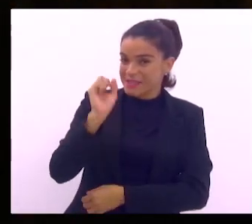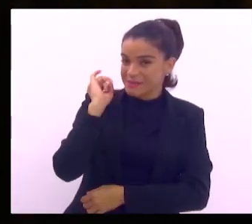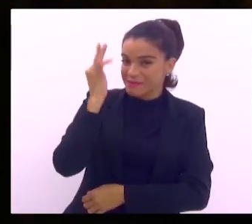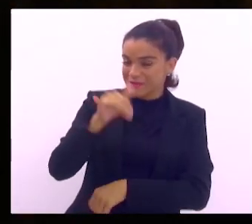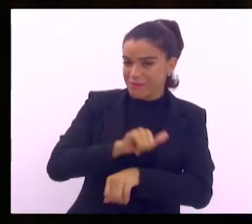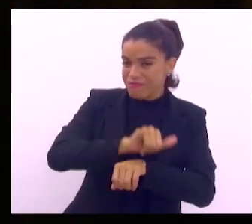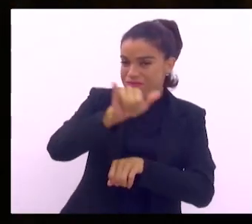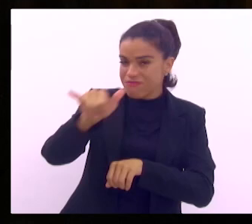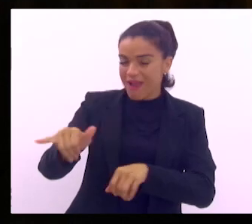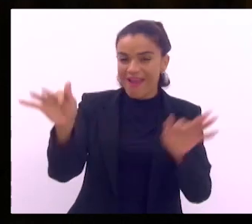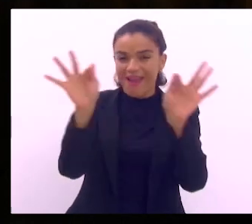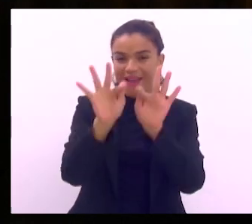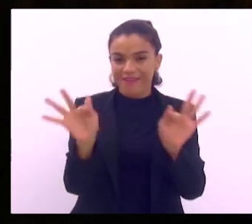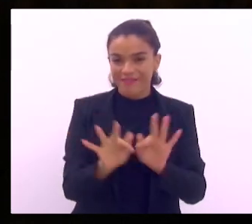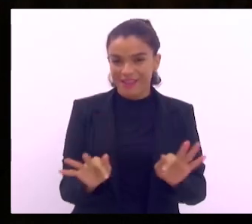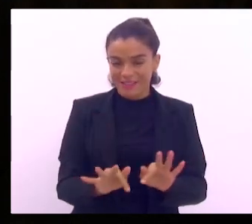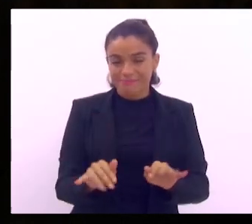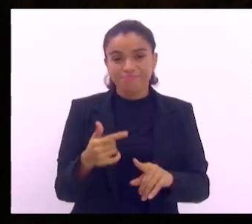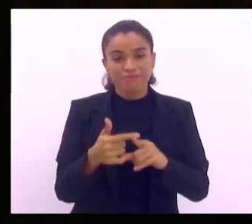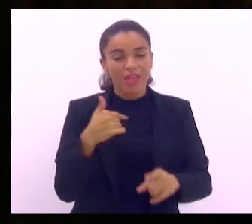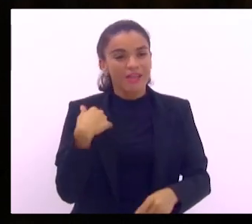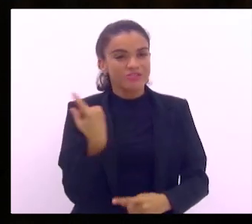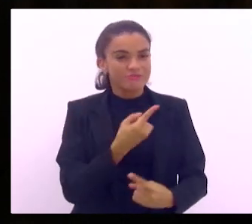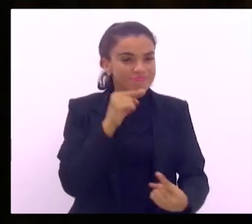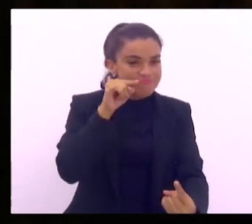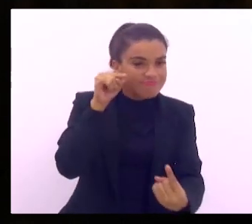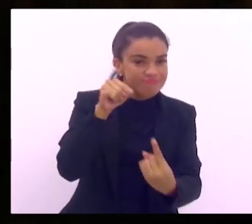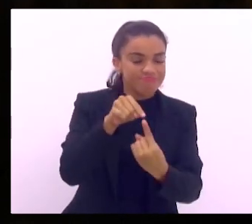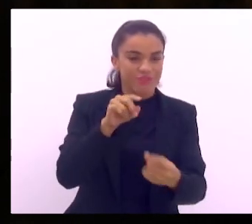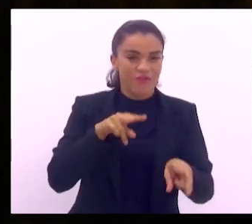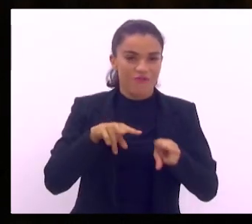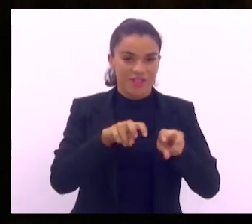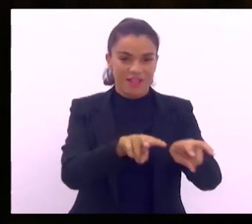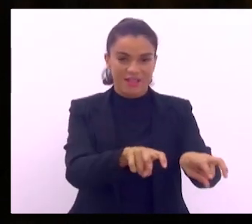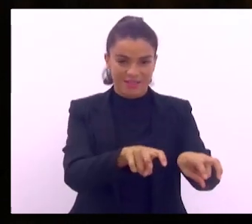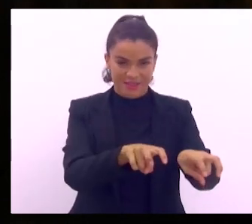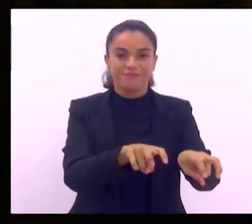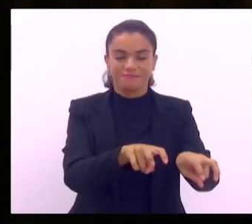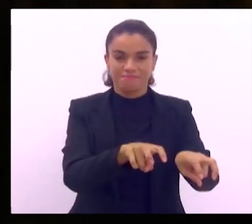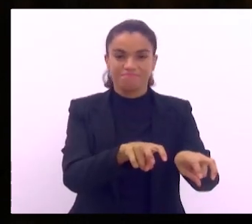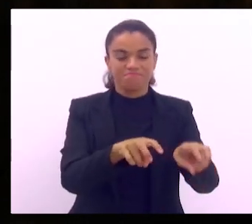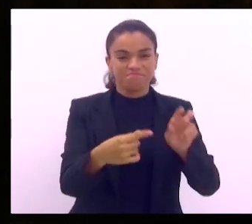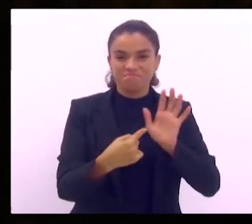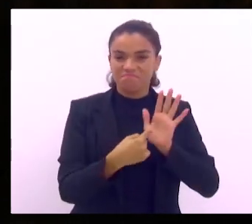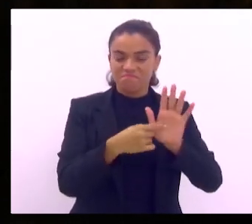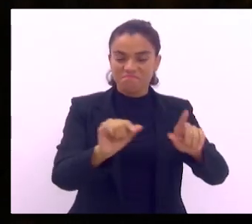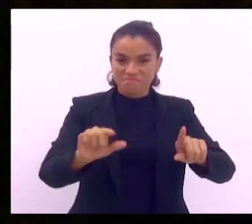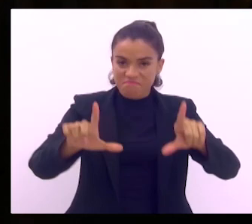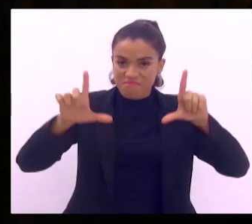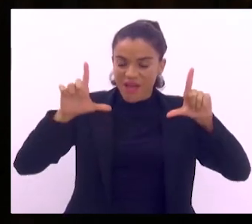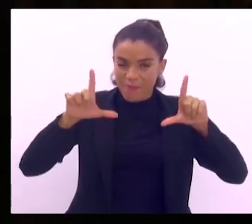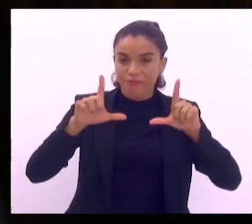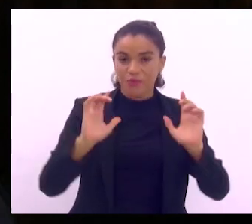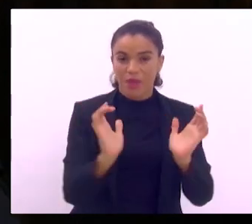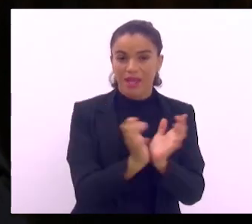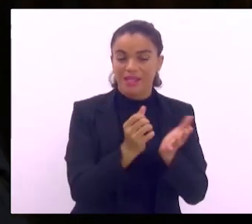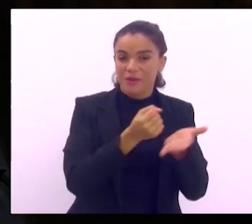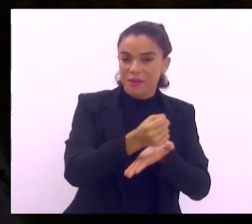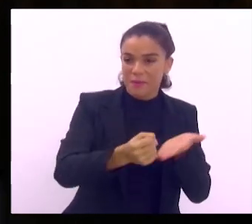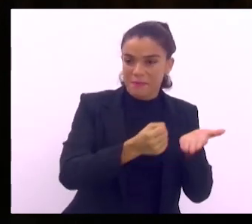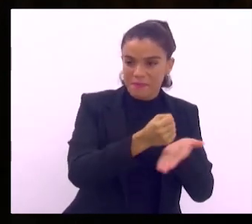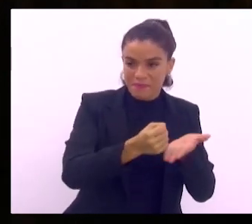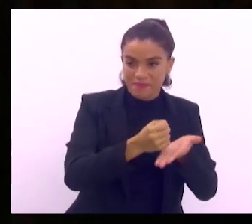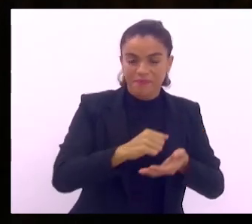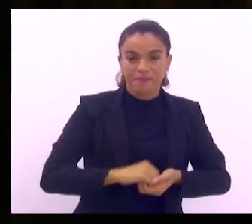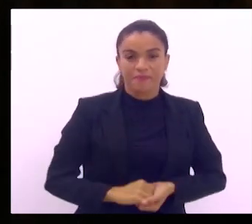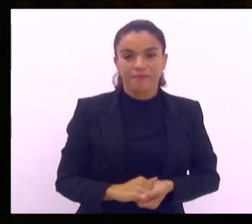feliz com isso. A gente almejava o atletismo fluminense se destacando, e justamente numa categoria de base. Bom,